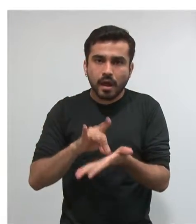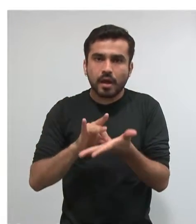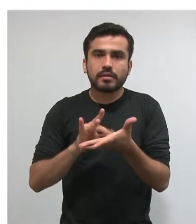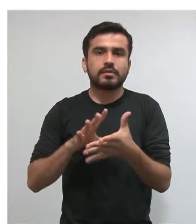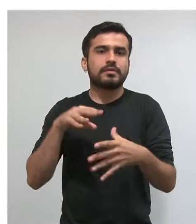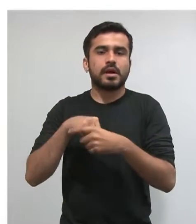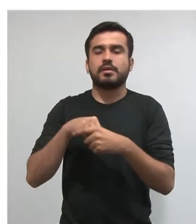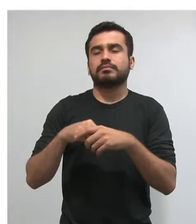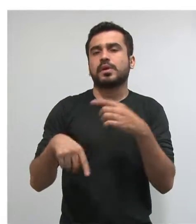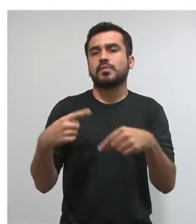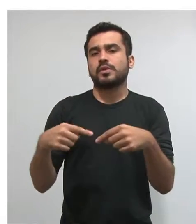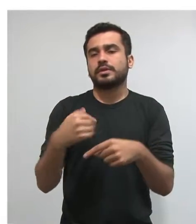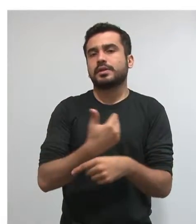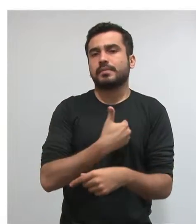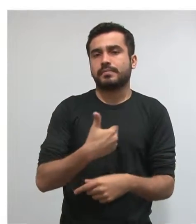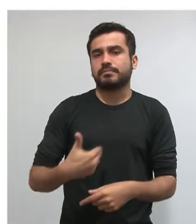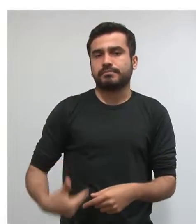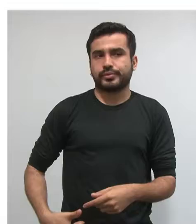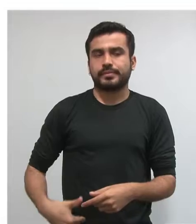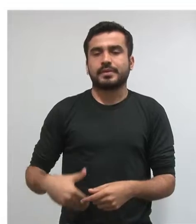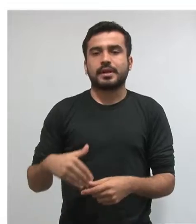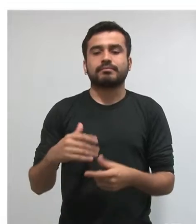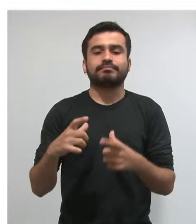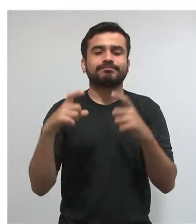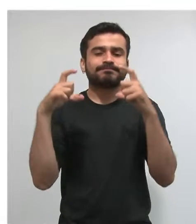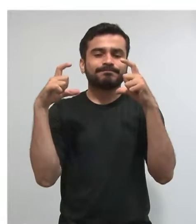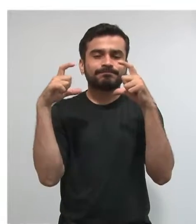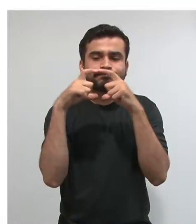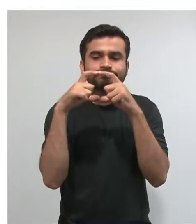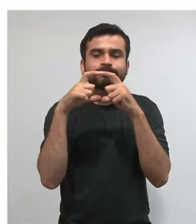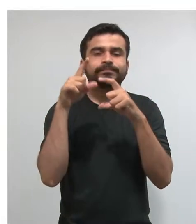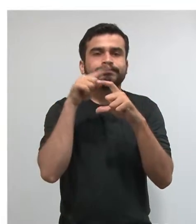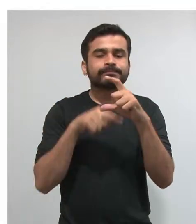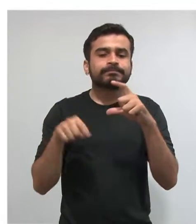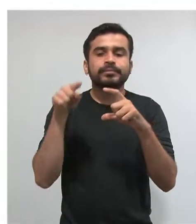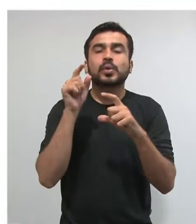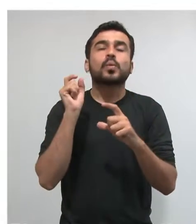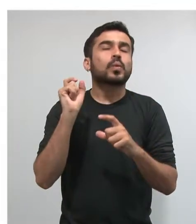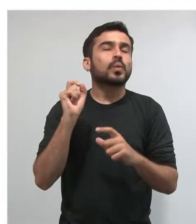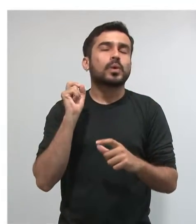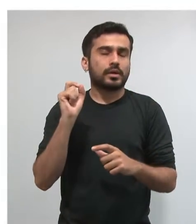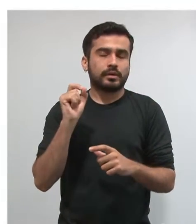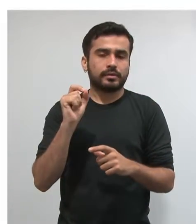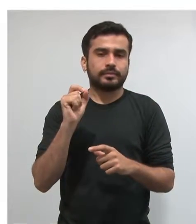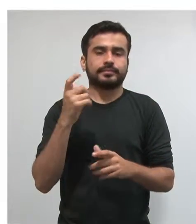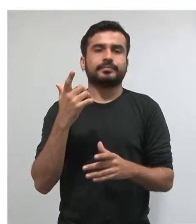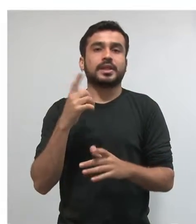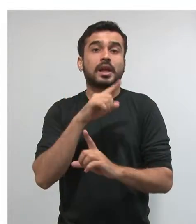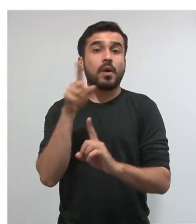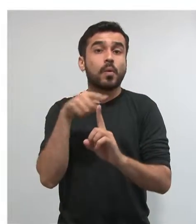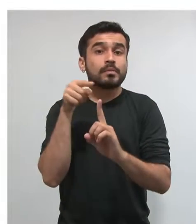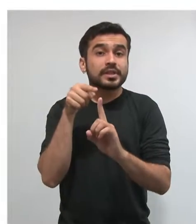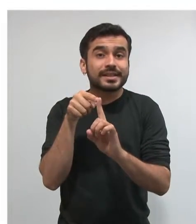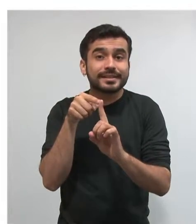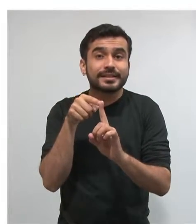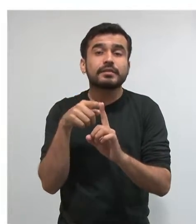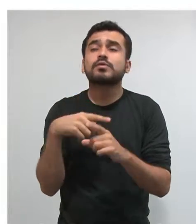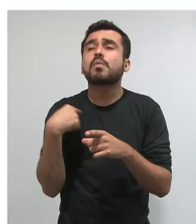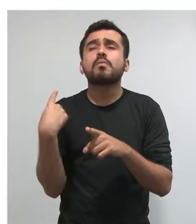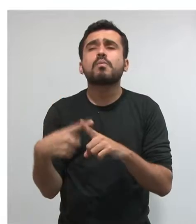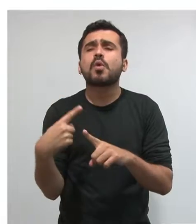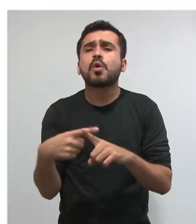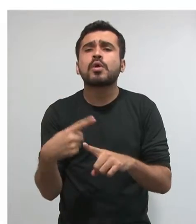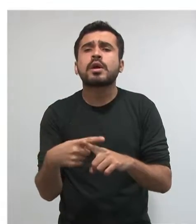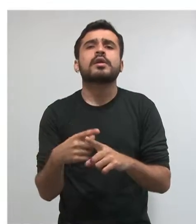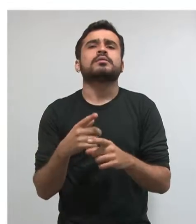dessas políticas. Então, essa parte central a gente pode ter como um tipo objetivo de o porquê